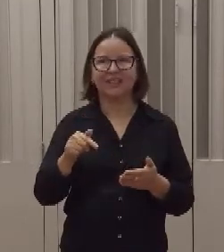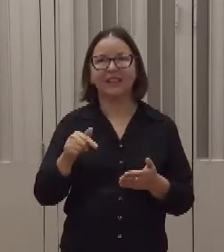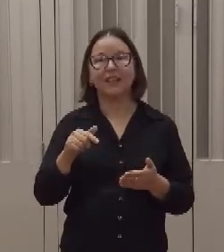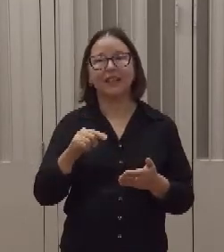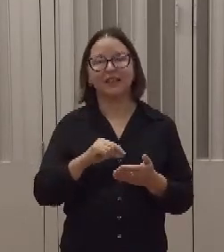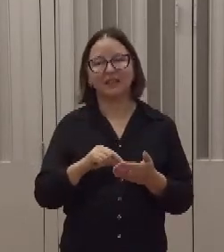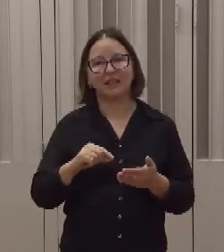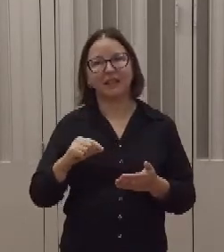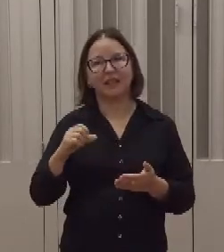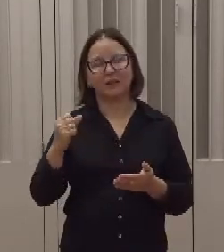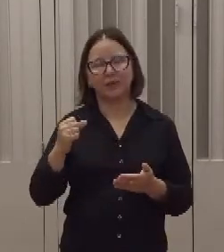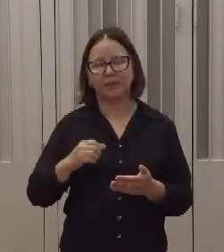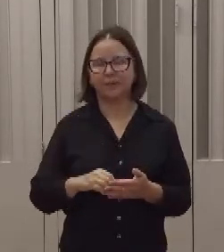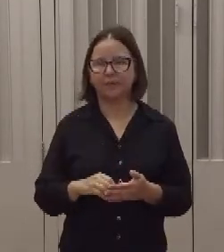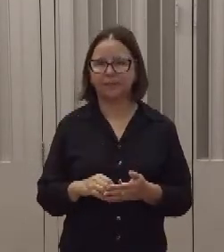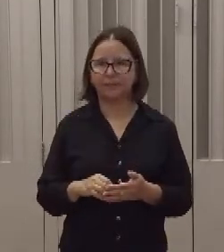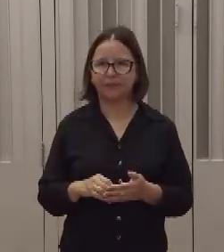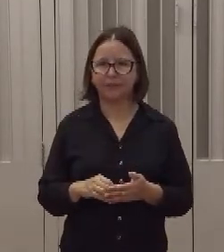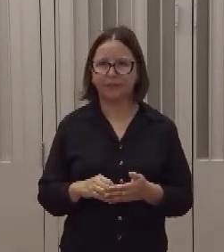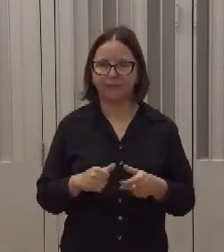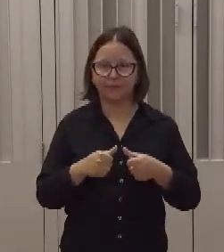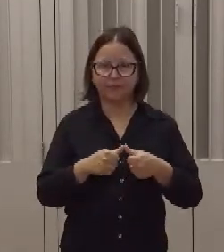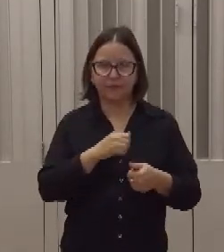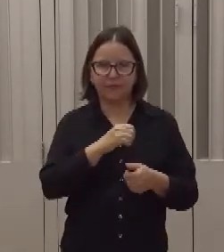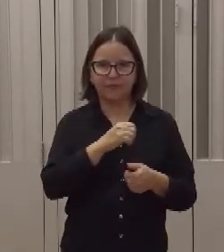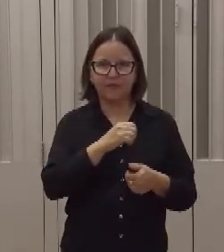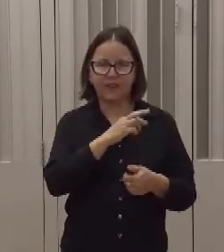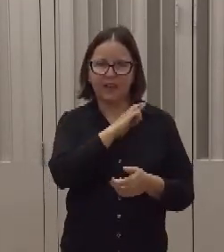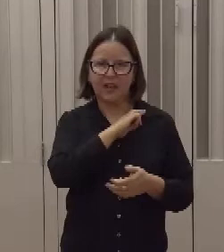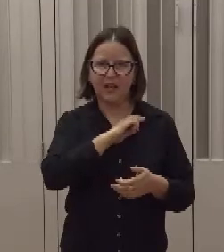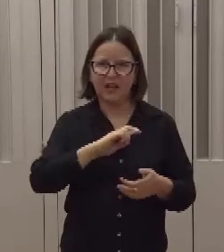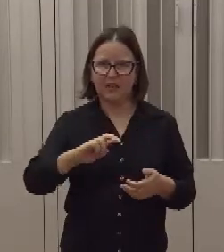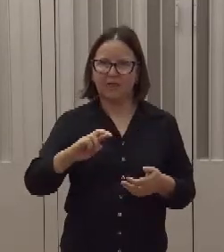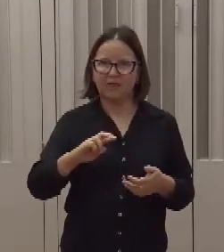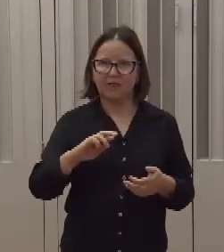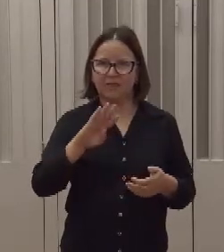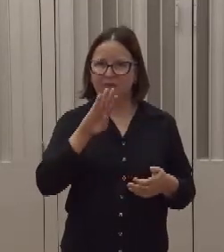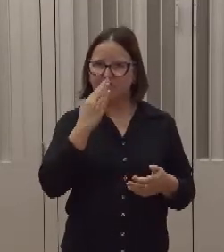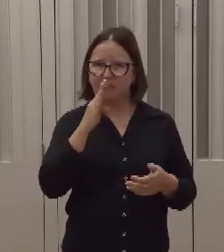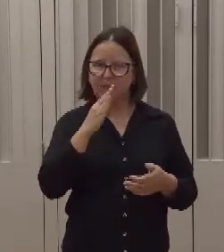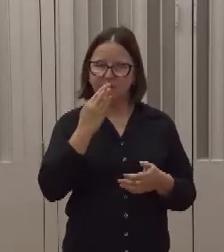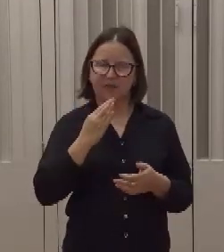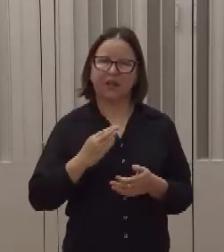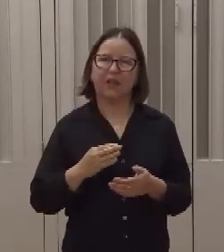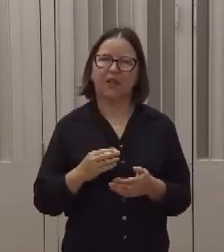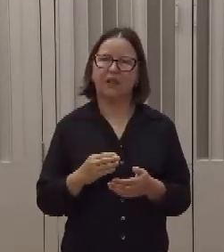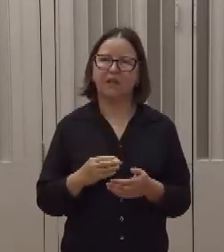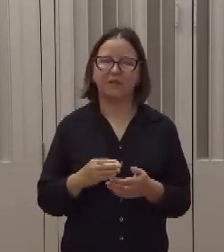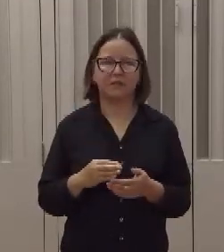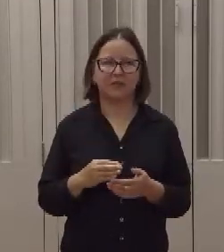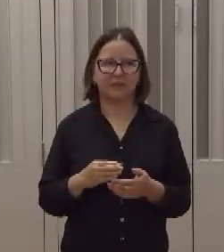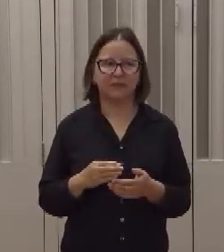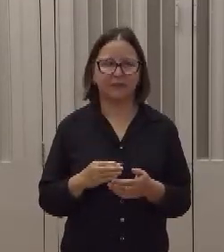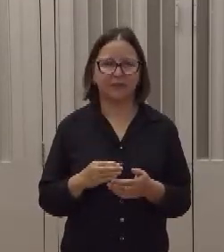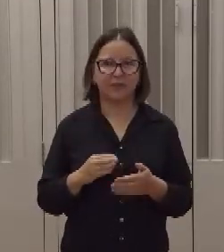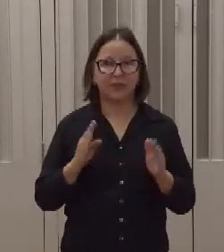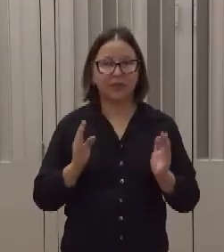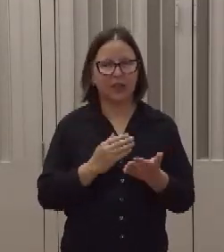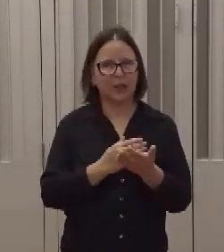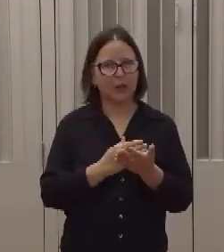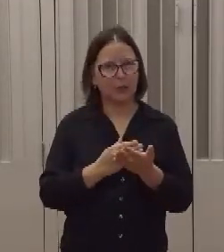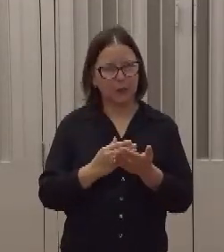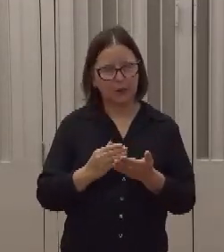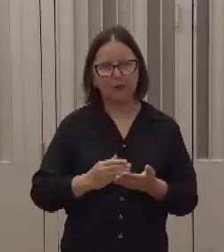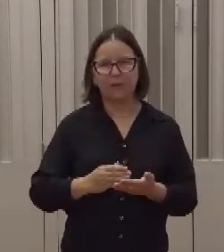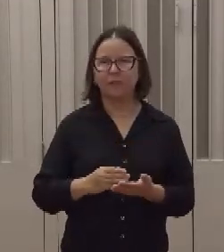O gnosticismo foi declarado como uma heresia logo nos primeiros anos do cristianismo. Mas